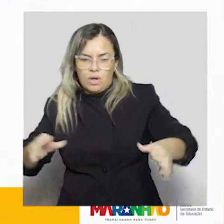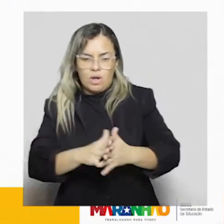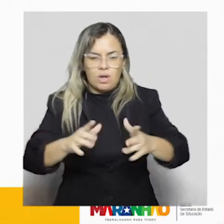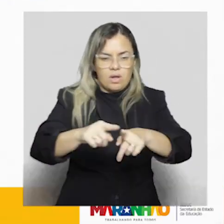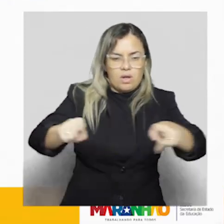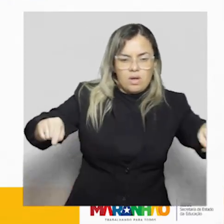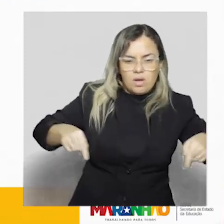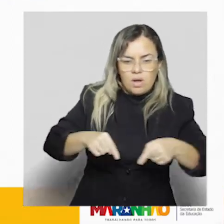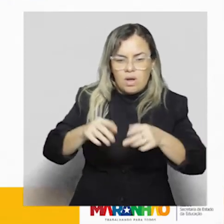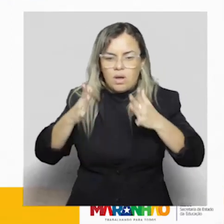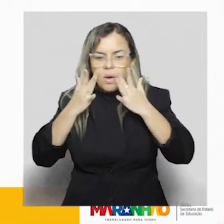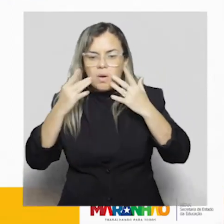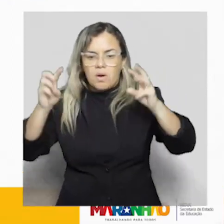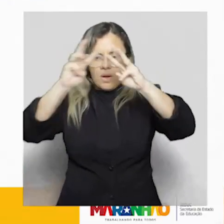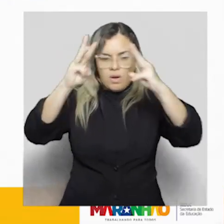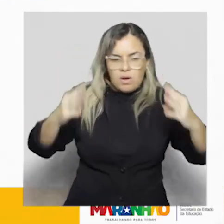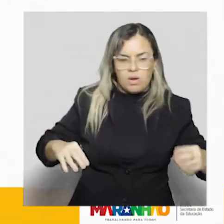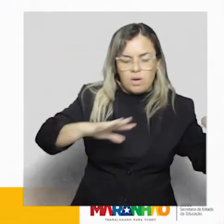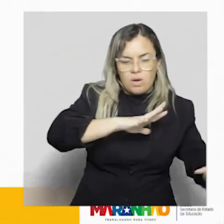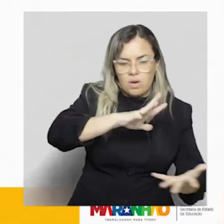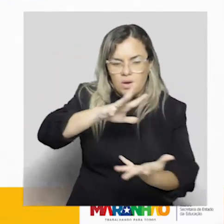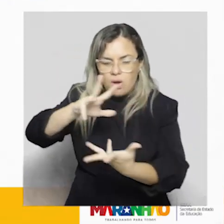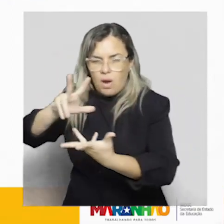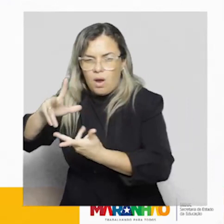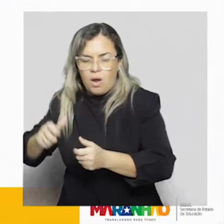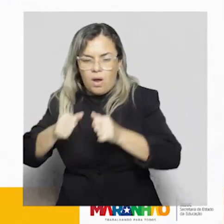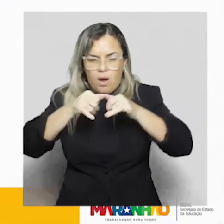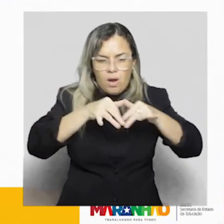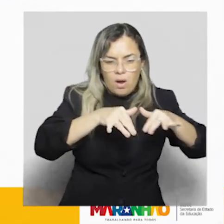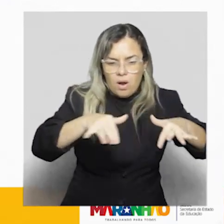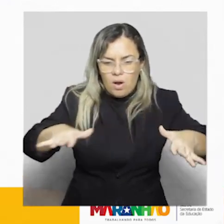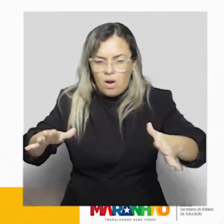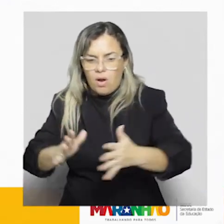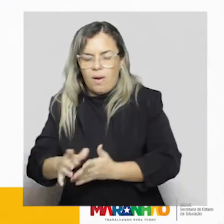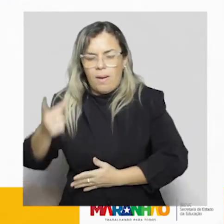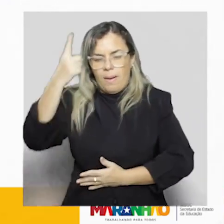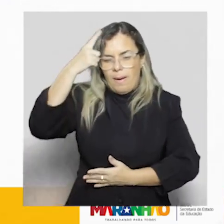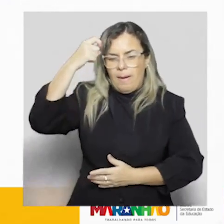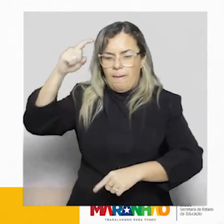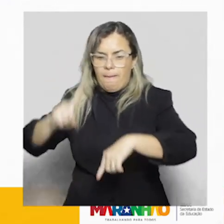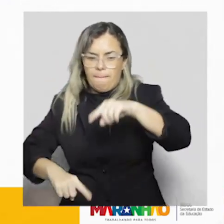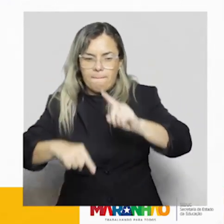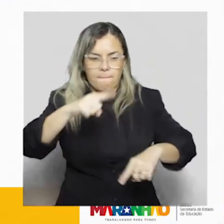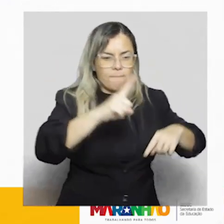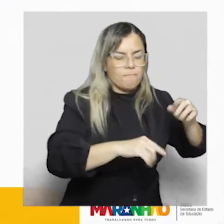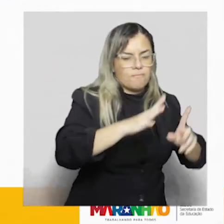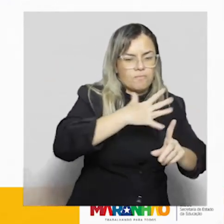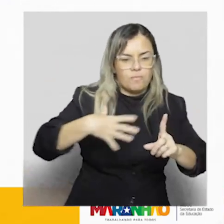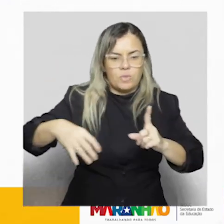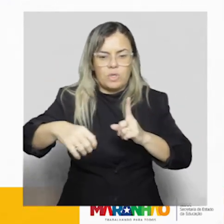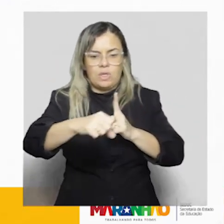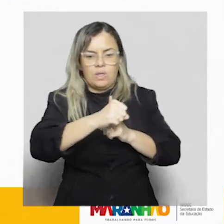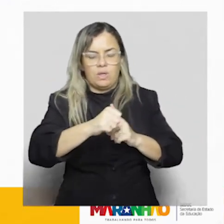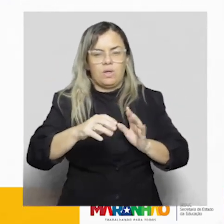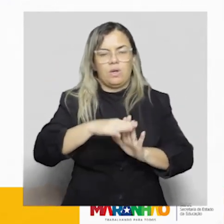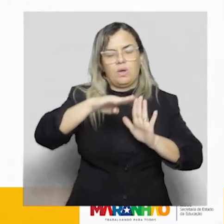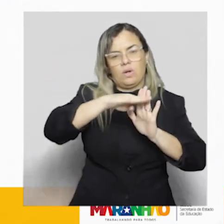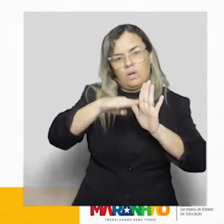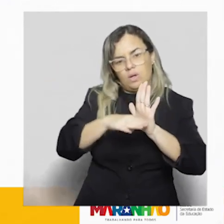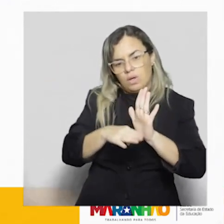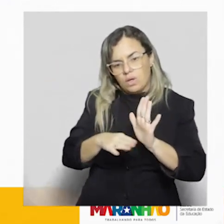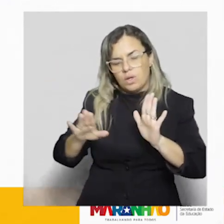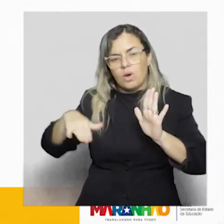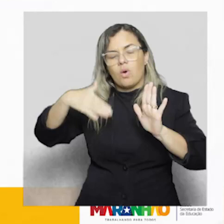mundo, propondo a difusão das ideias e objetos de alta circulação na sociedade, julgue o item como correto.